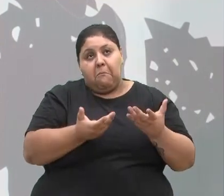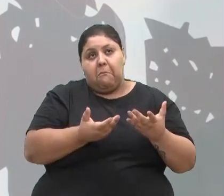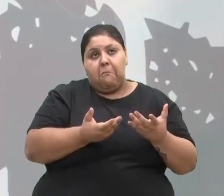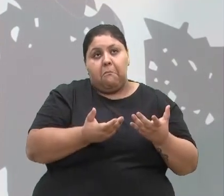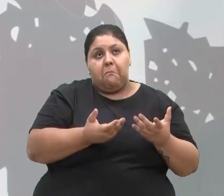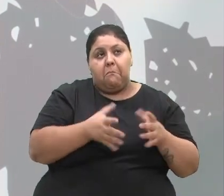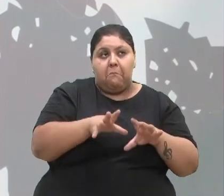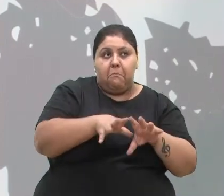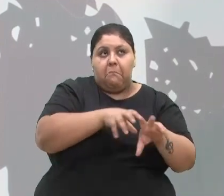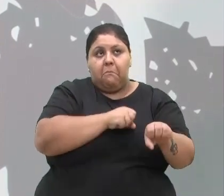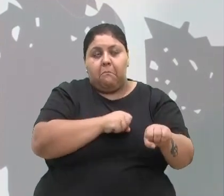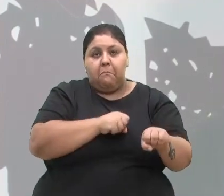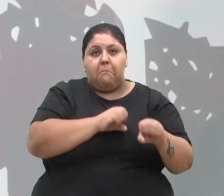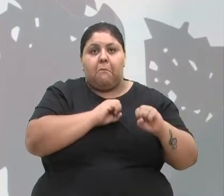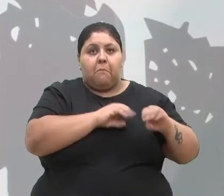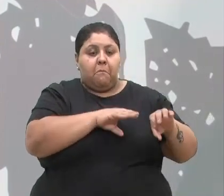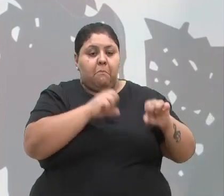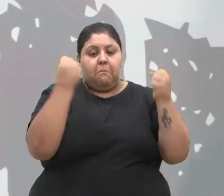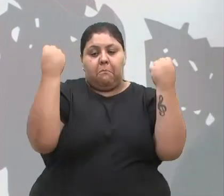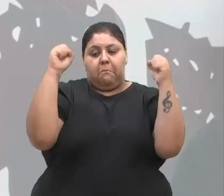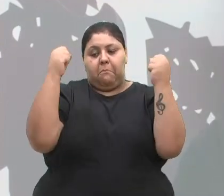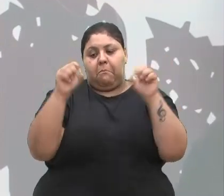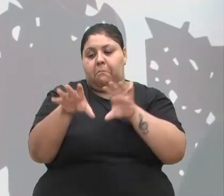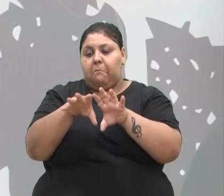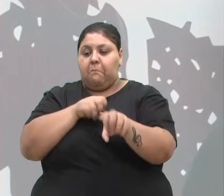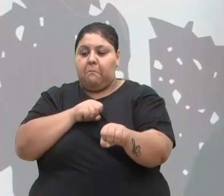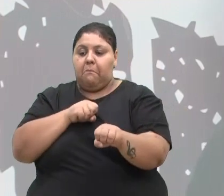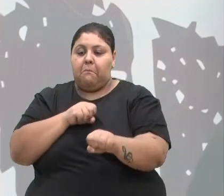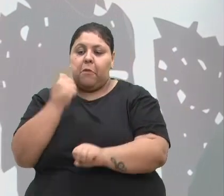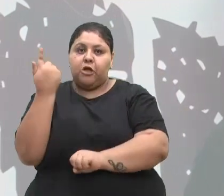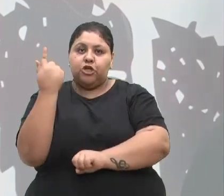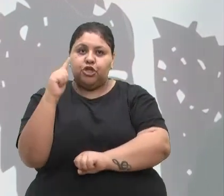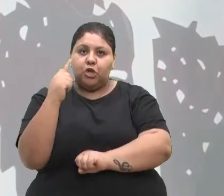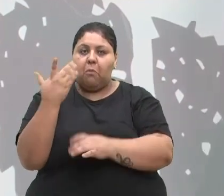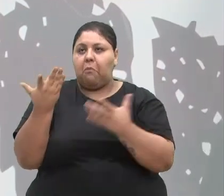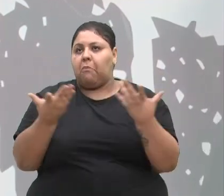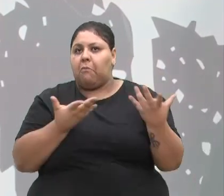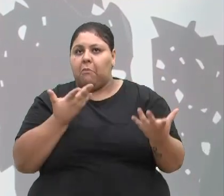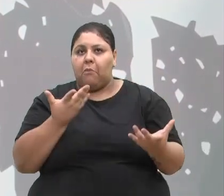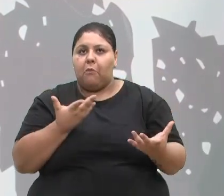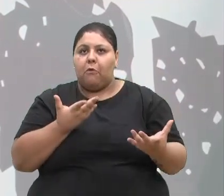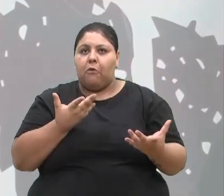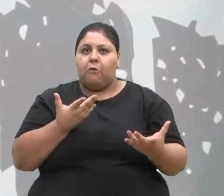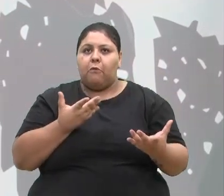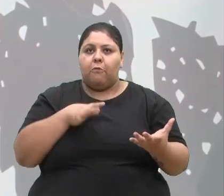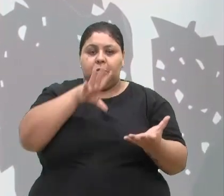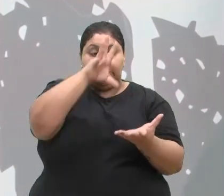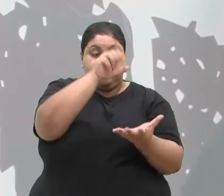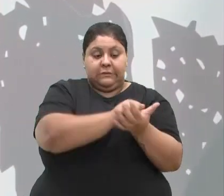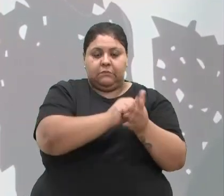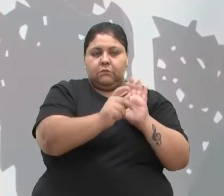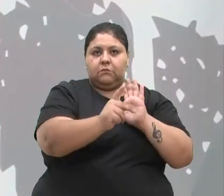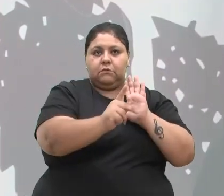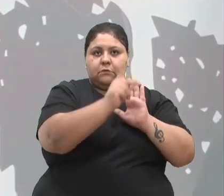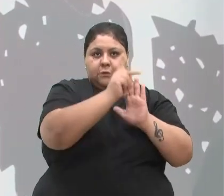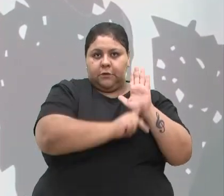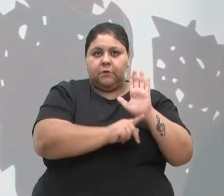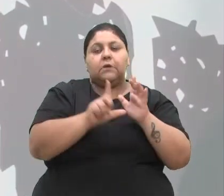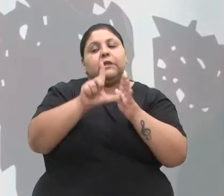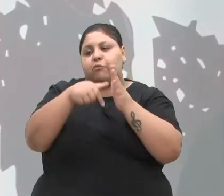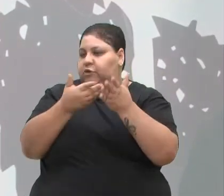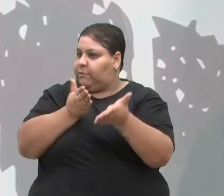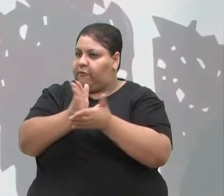quero ter a formação em educação física, eu quero ter a formação em geólogo. Então, se cadastrando nesse nosso projeto aí, sendo aprovado,